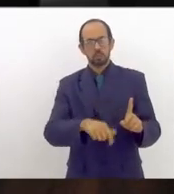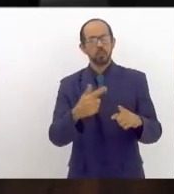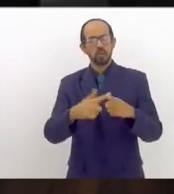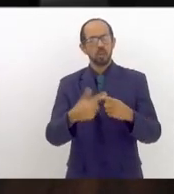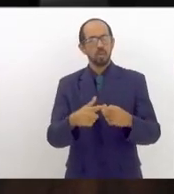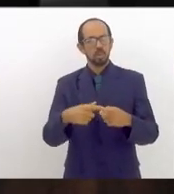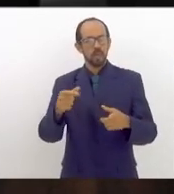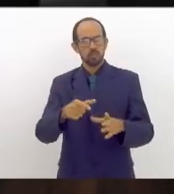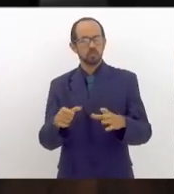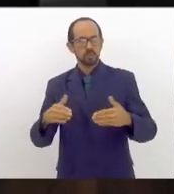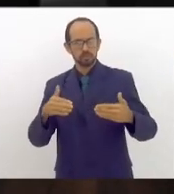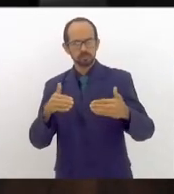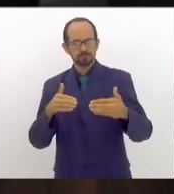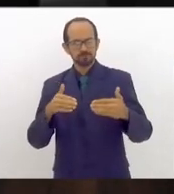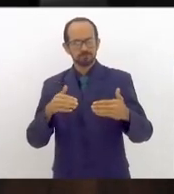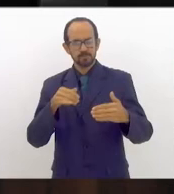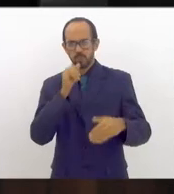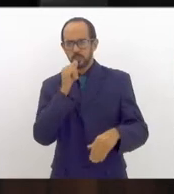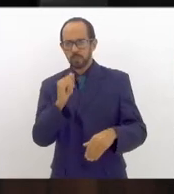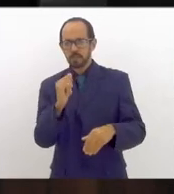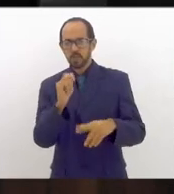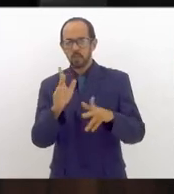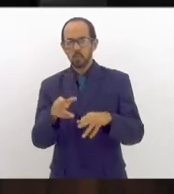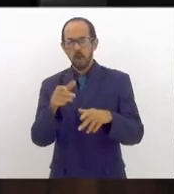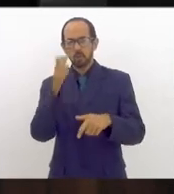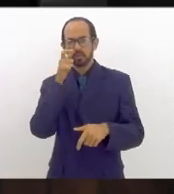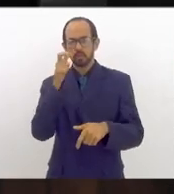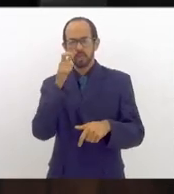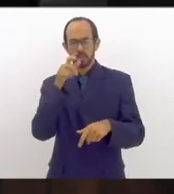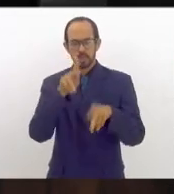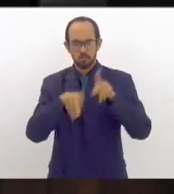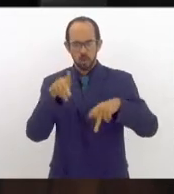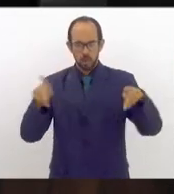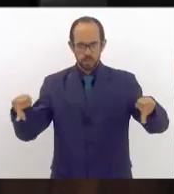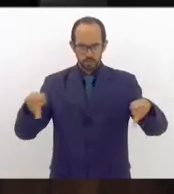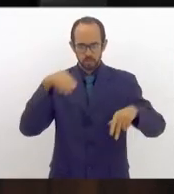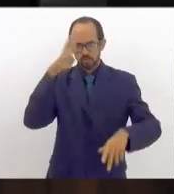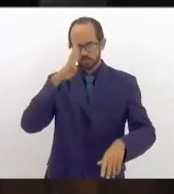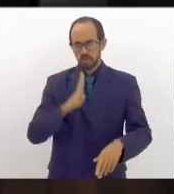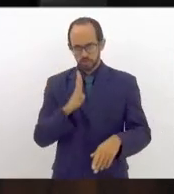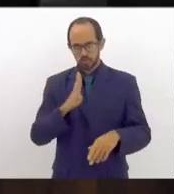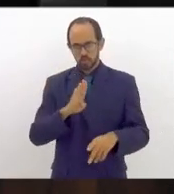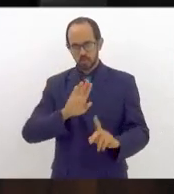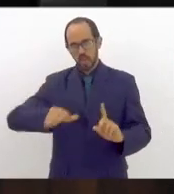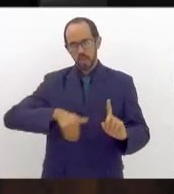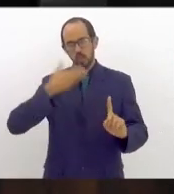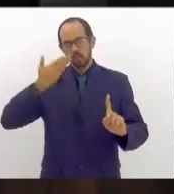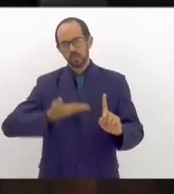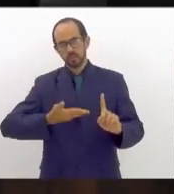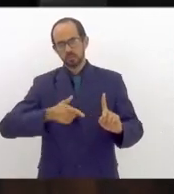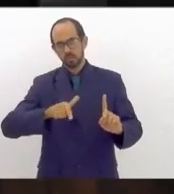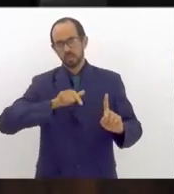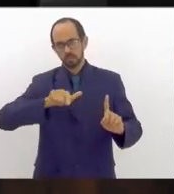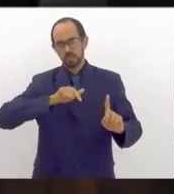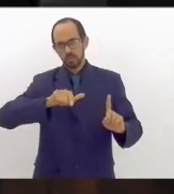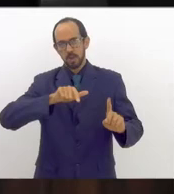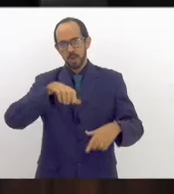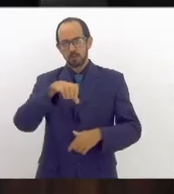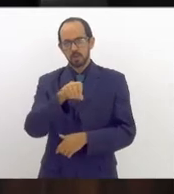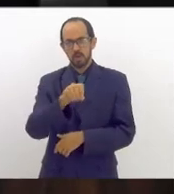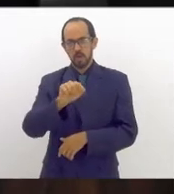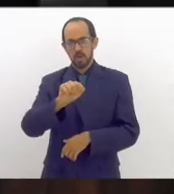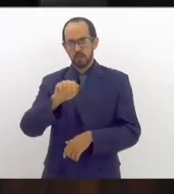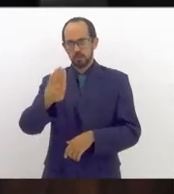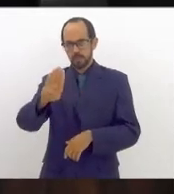com os reais interesse da nação brasileira em reconhecimento a esse relevante trabalho realizado pela OAB pelo